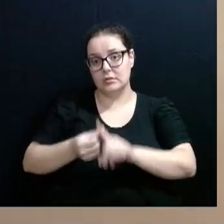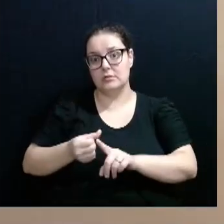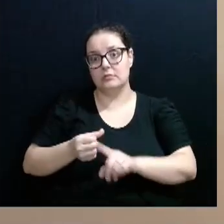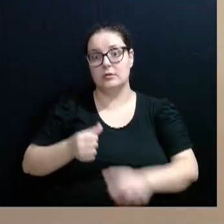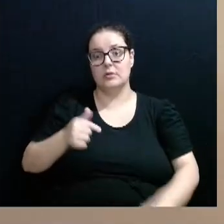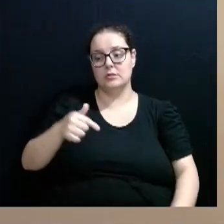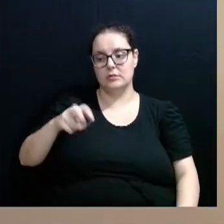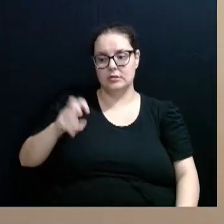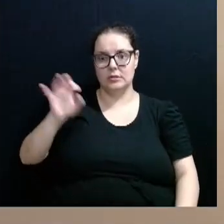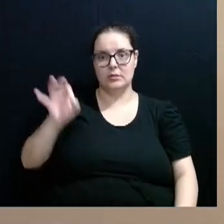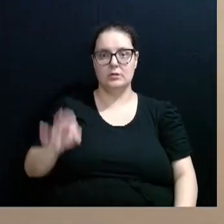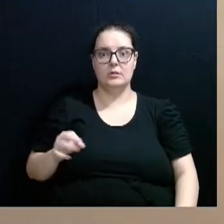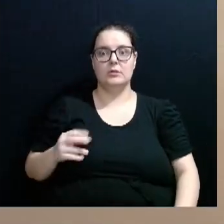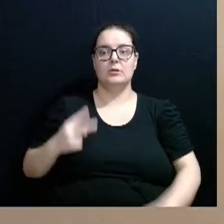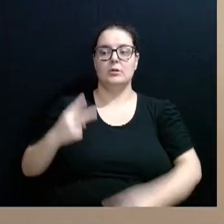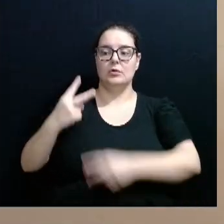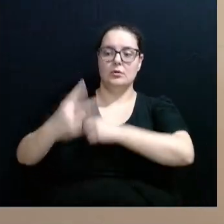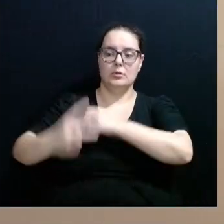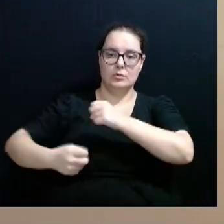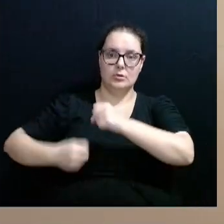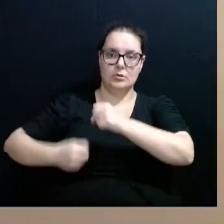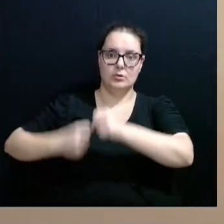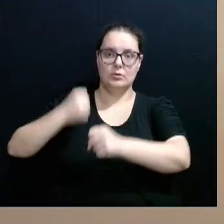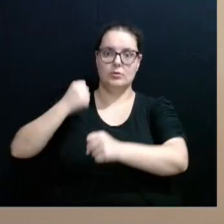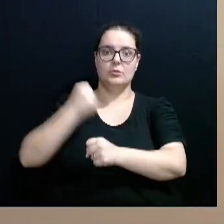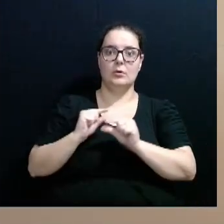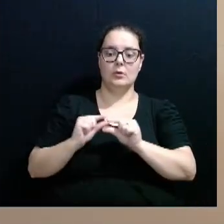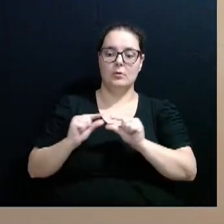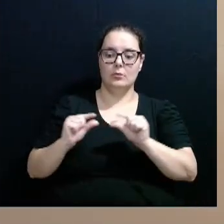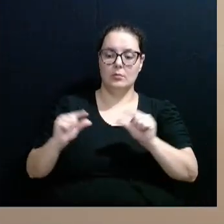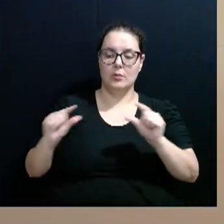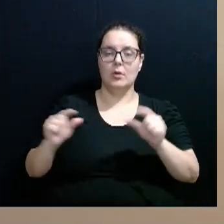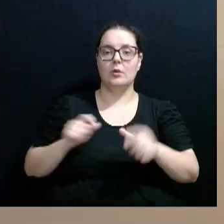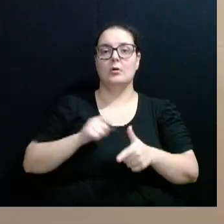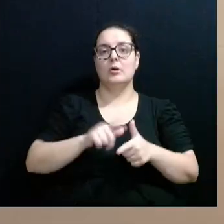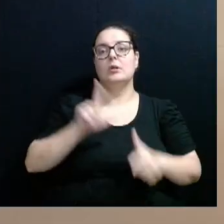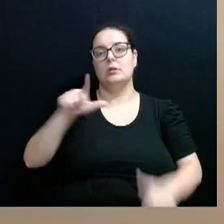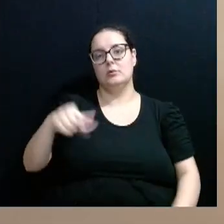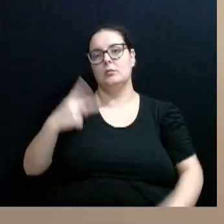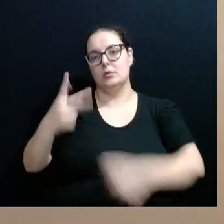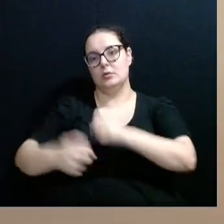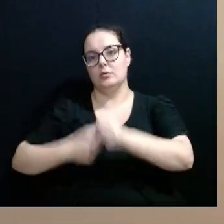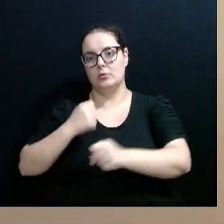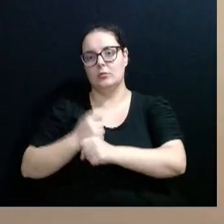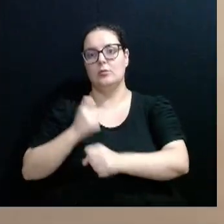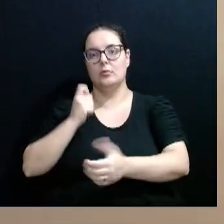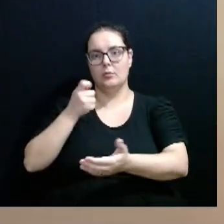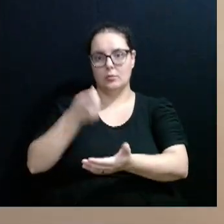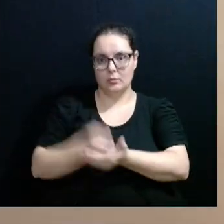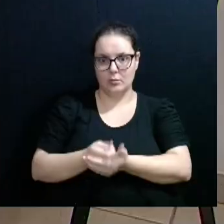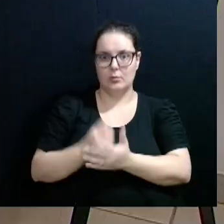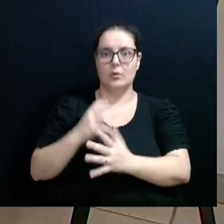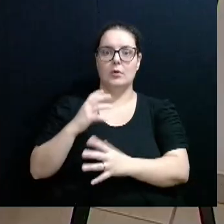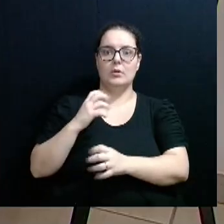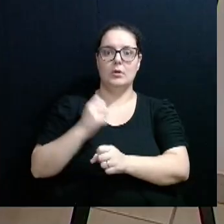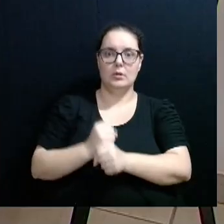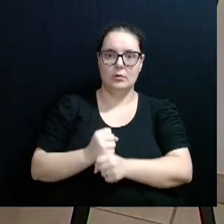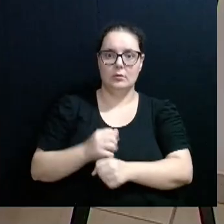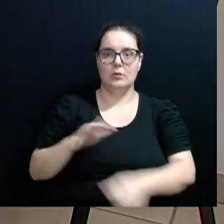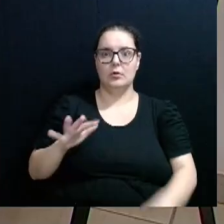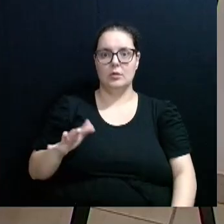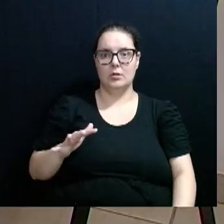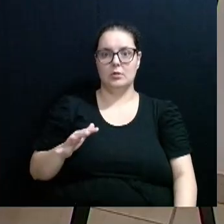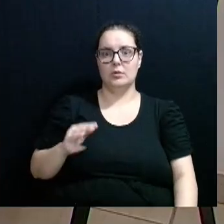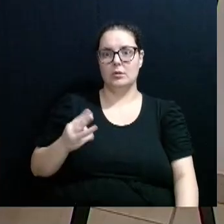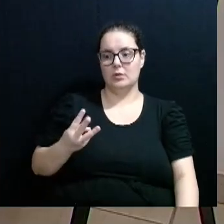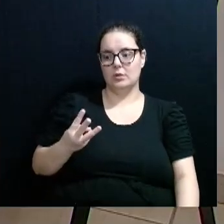2 anos, ele vai aos pouquinhos aumentando esse aluguel. Só depois de 2 anos que ele vai pagar o aluguel completo, que vai ser por volta de